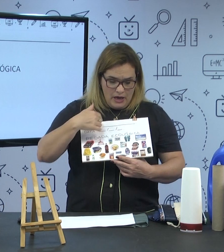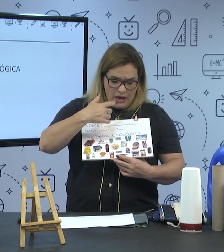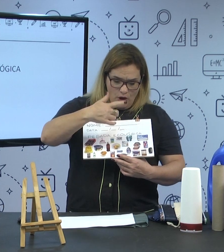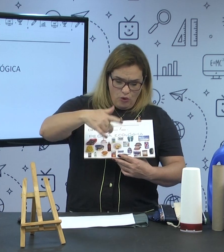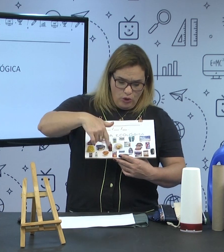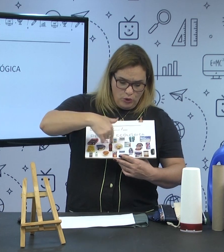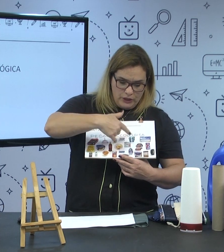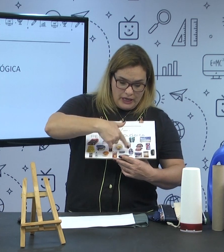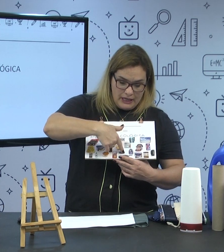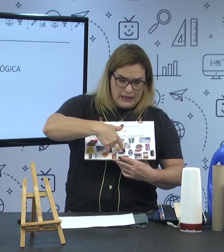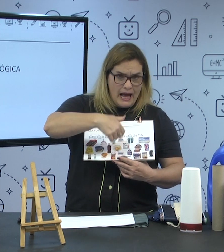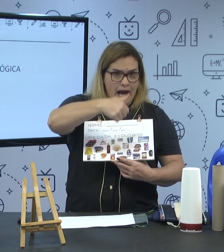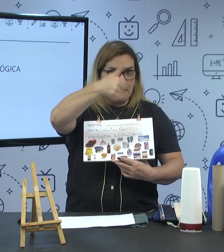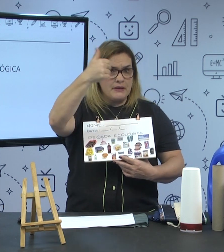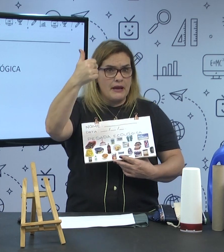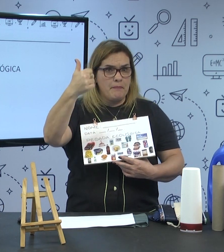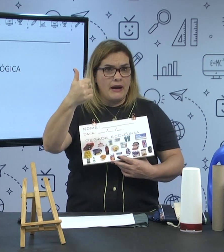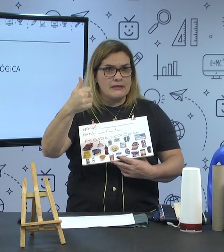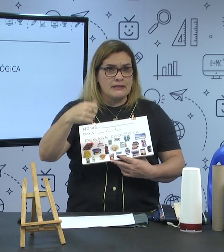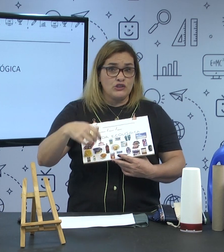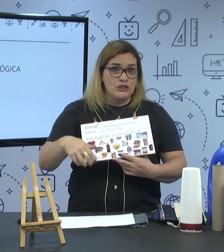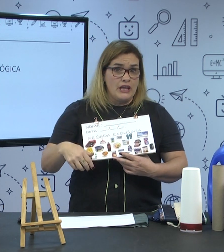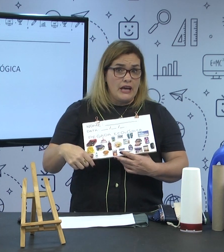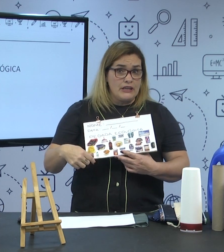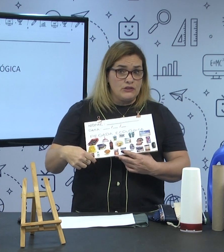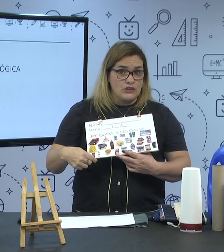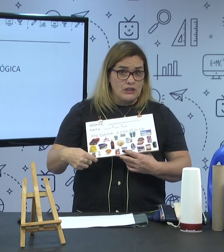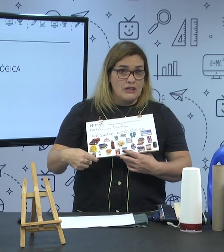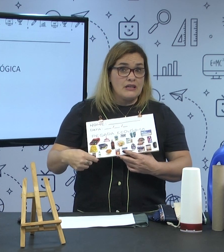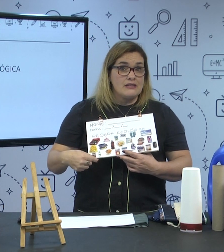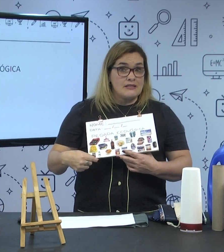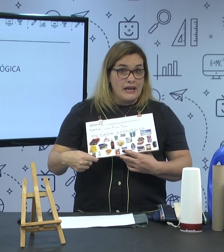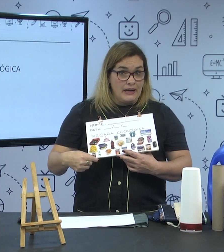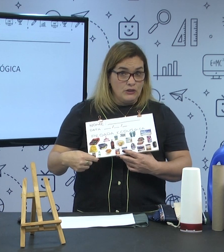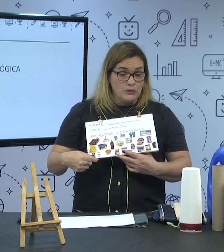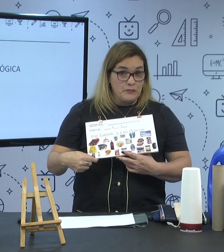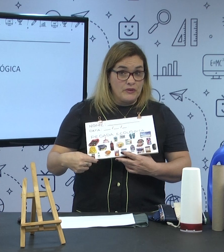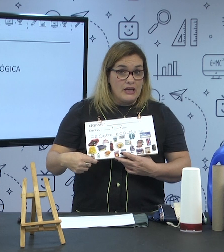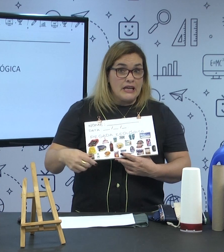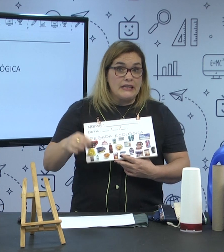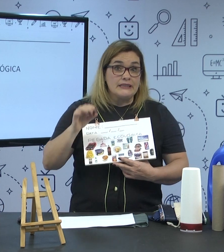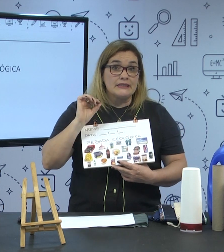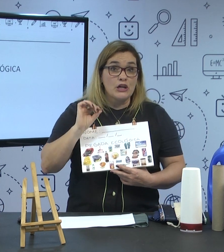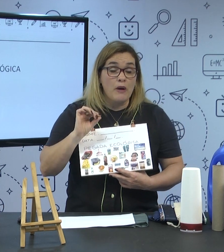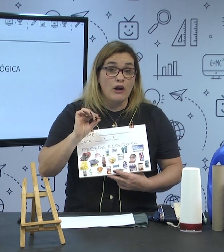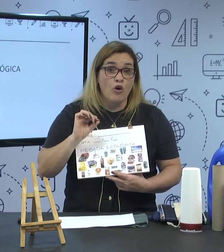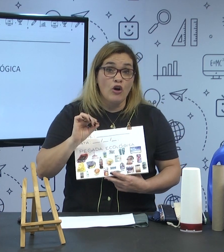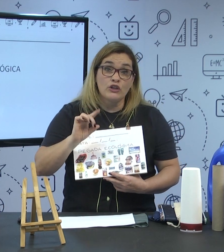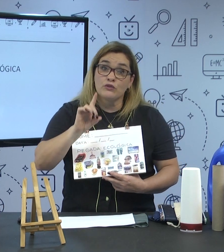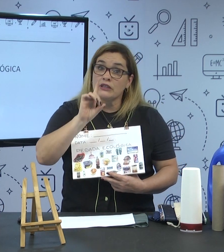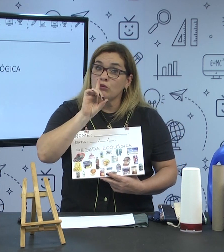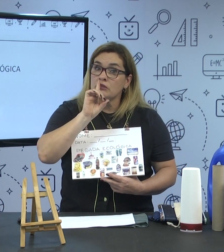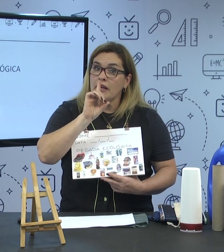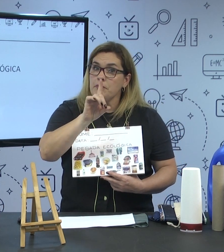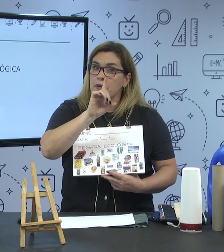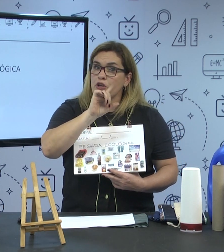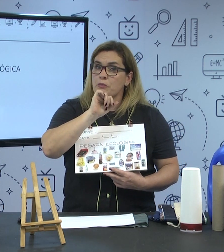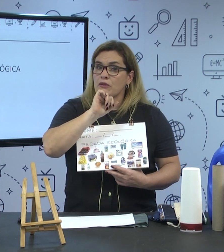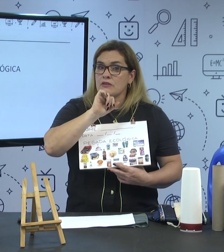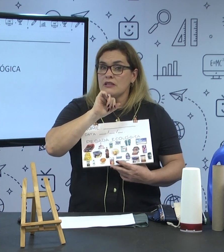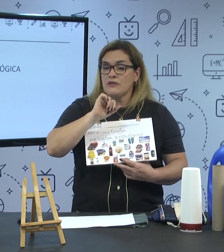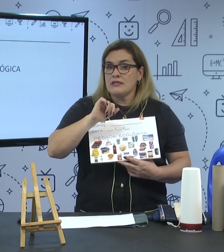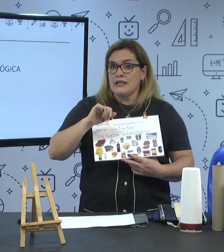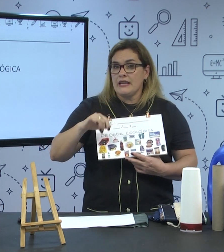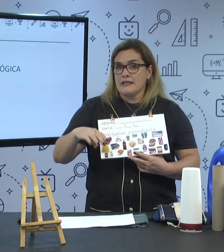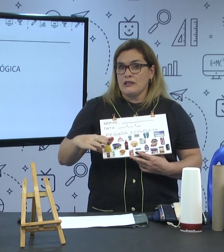pão, eu coloquei lá a minha pasta de dente. Certo? Então, agora eu vou dar um tempinho